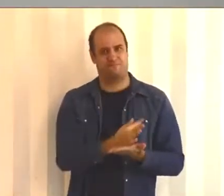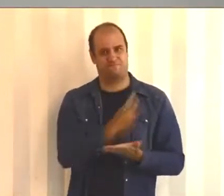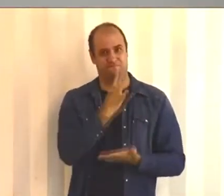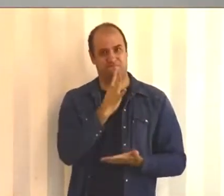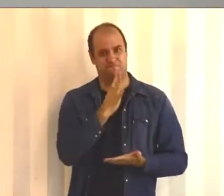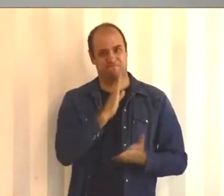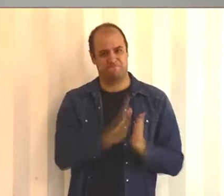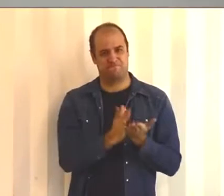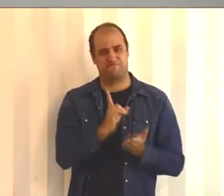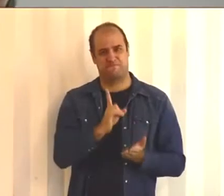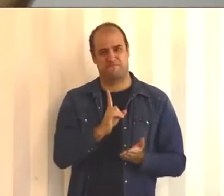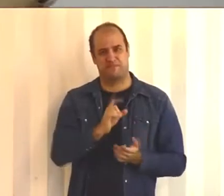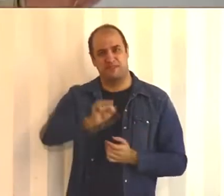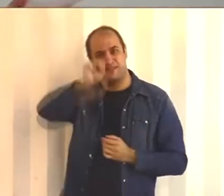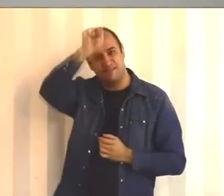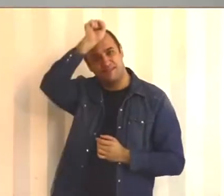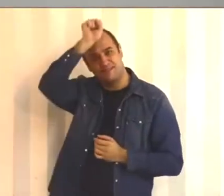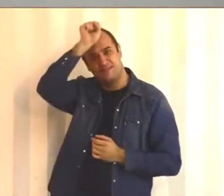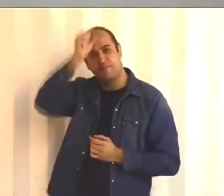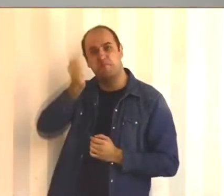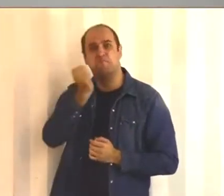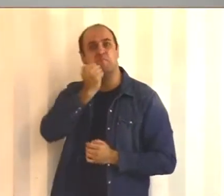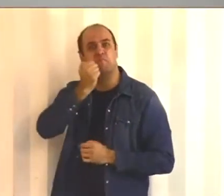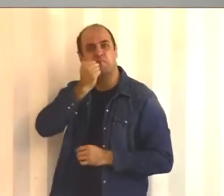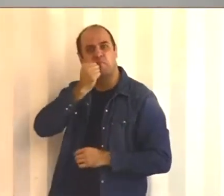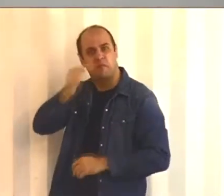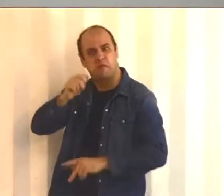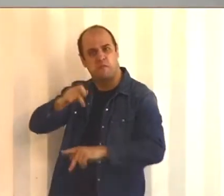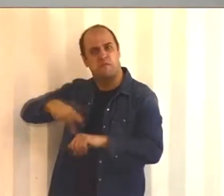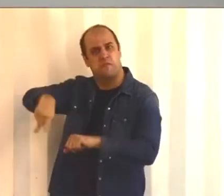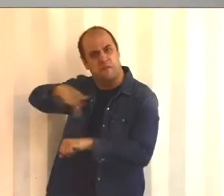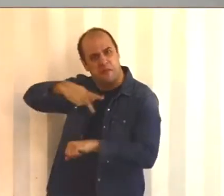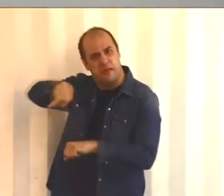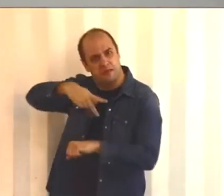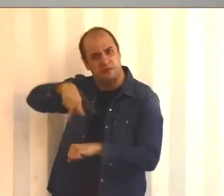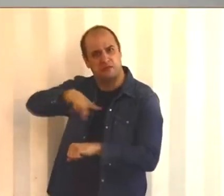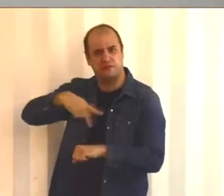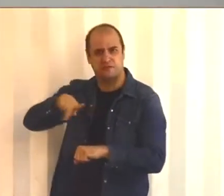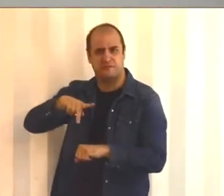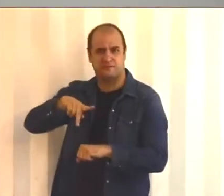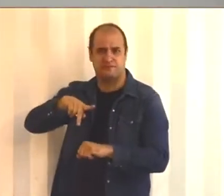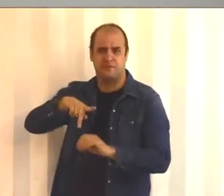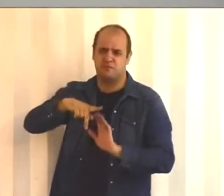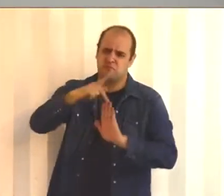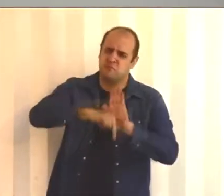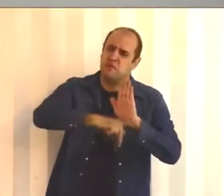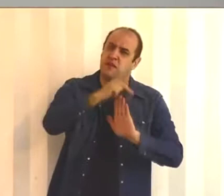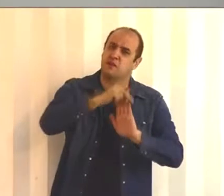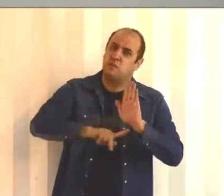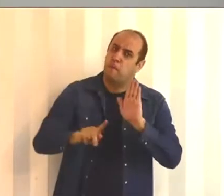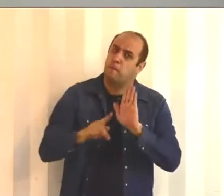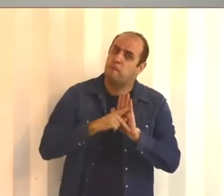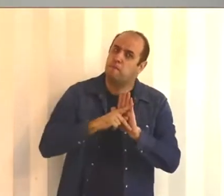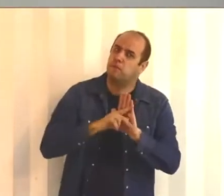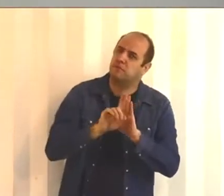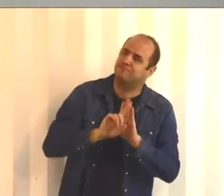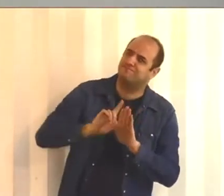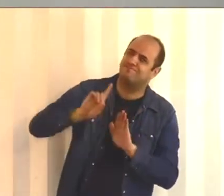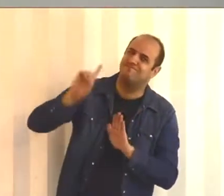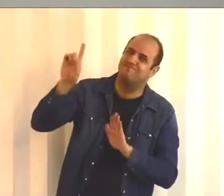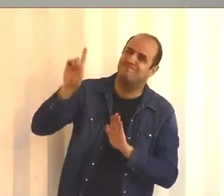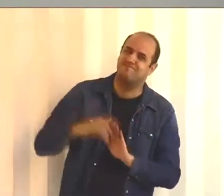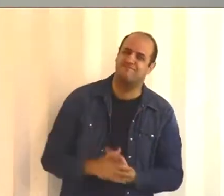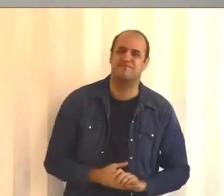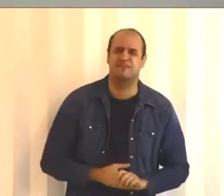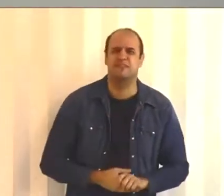e Sara, a mãe das nações. A família foi idealizada por Deus. Essa